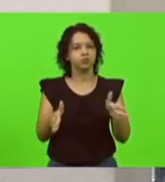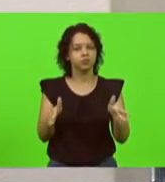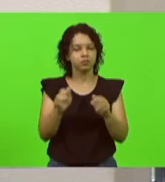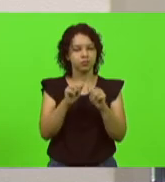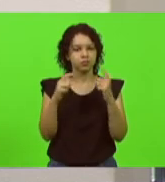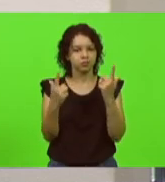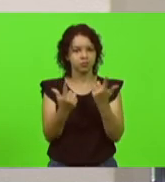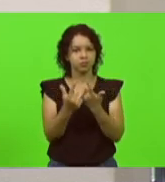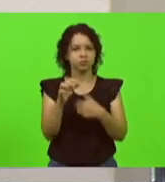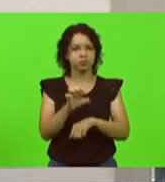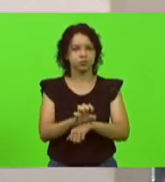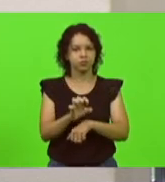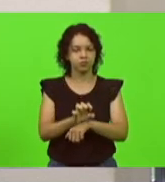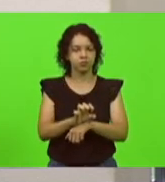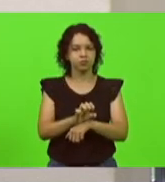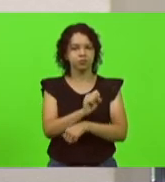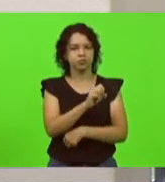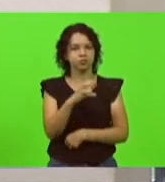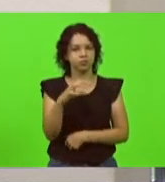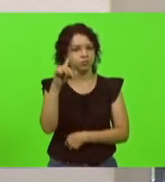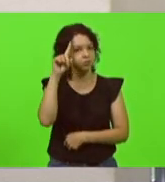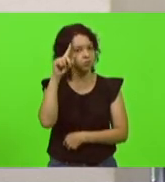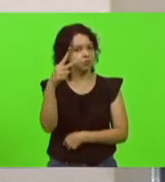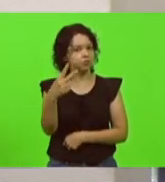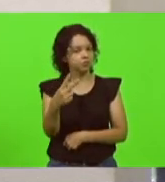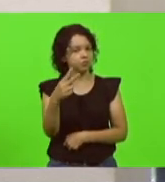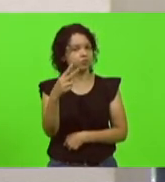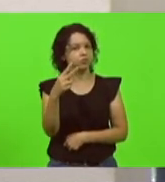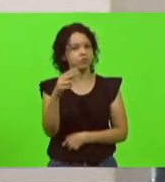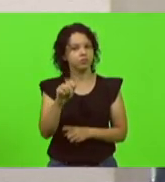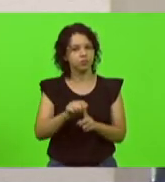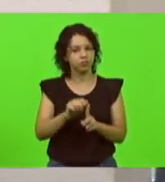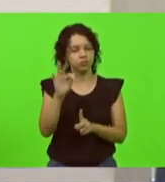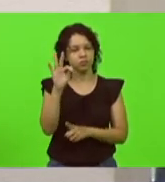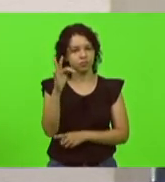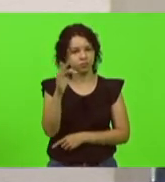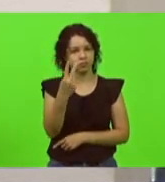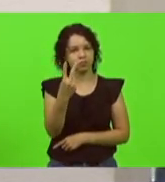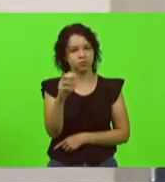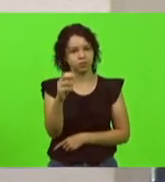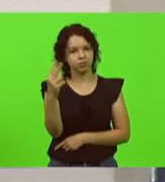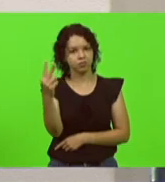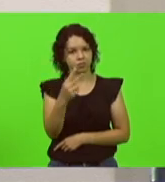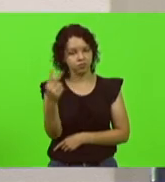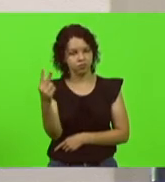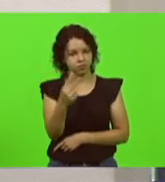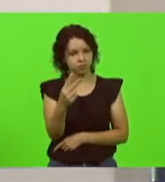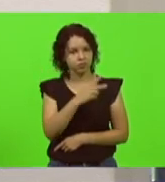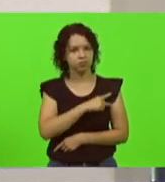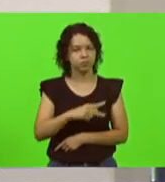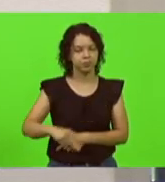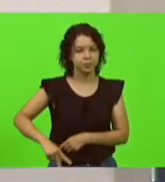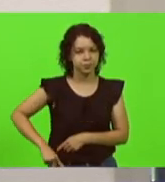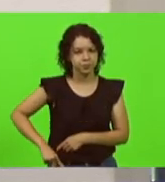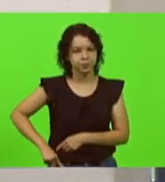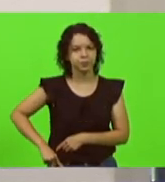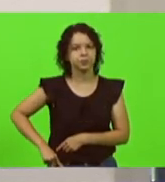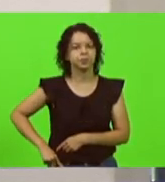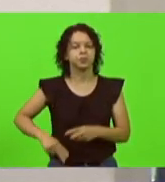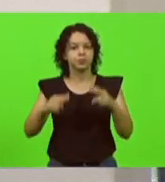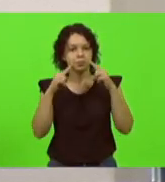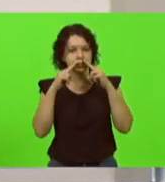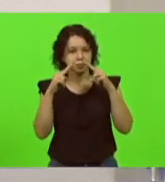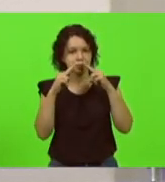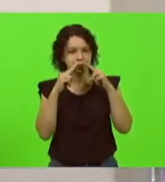Catarina, realizada em 2 de fevereiro de 2022. Presidência, deputado Romildo Titon e Moacir